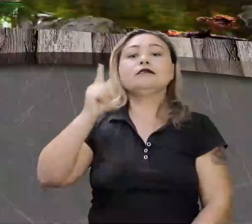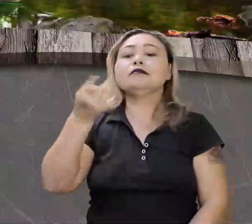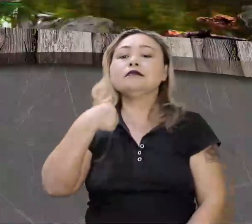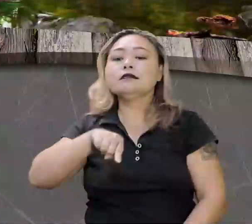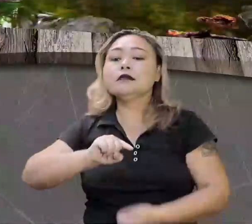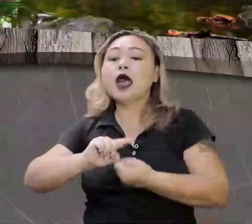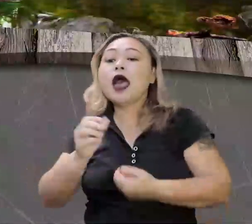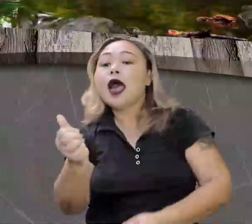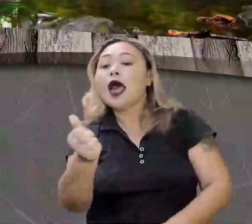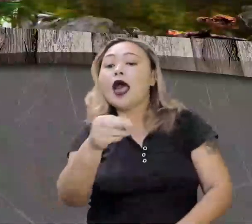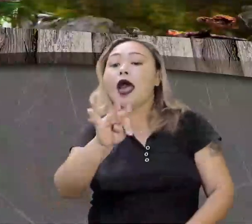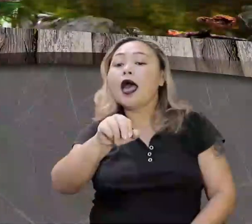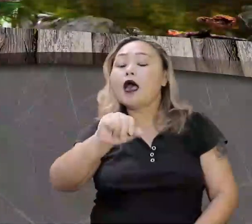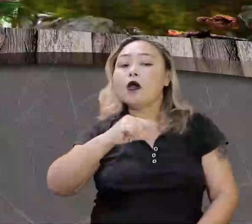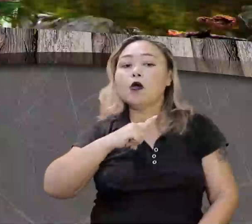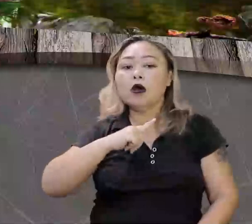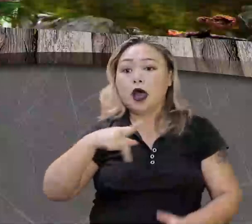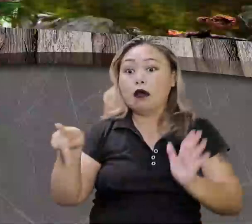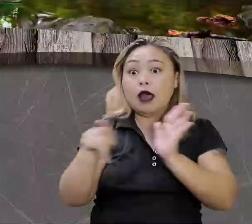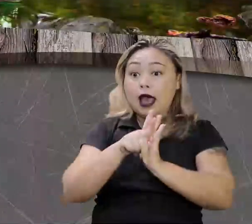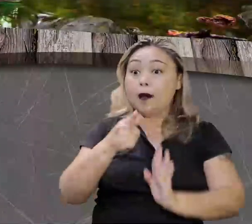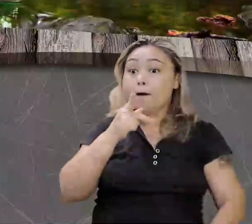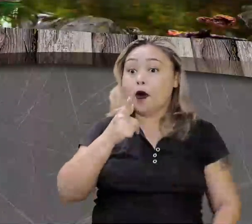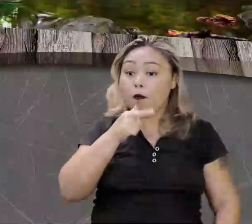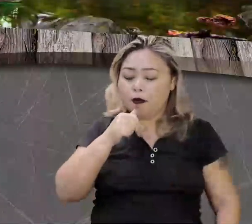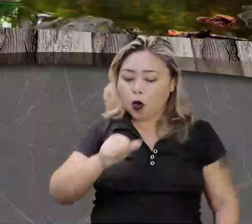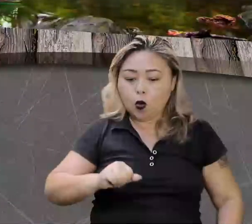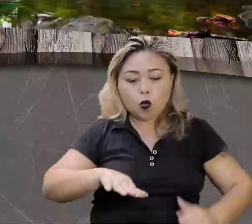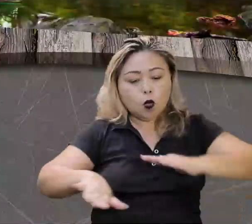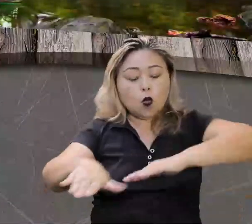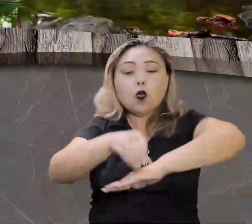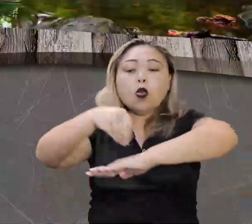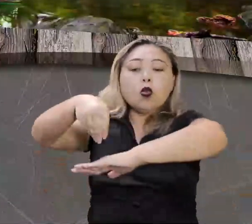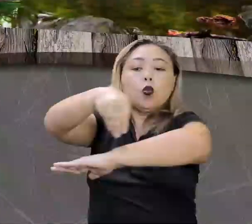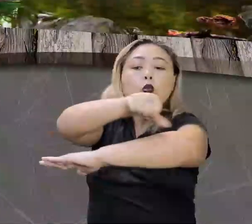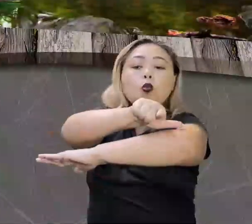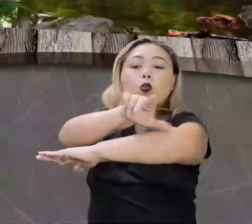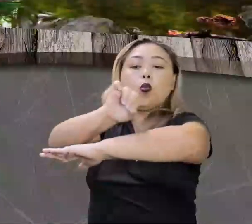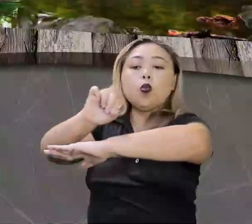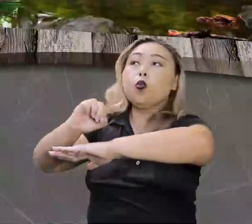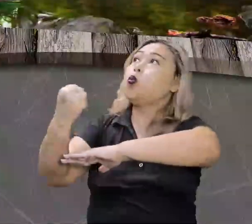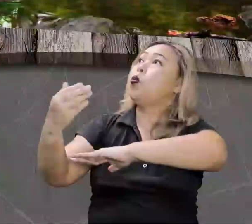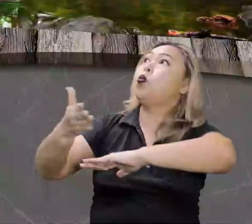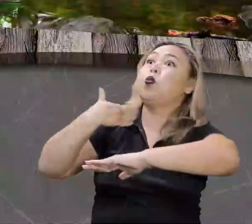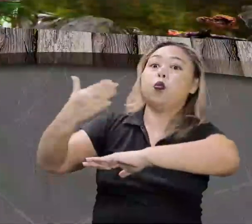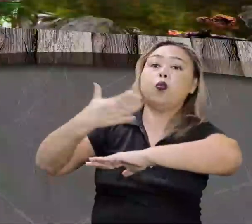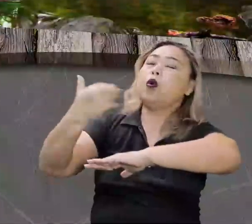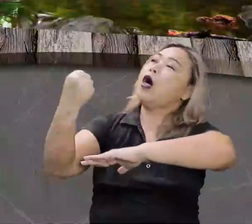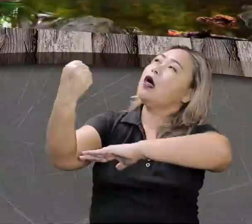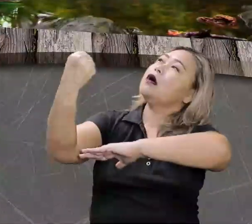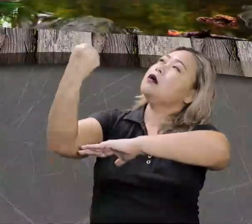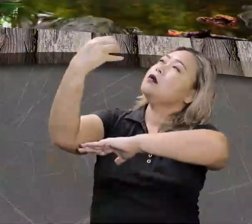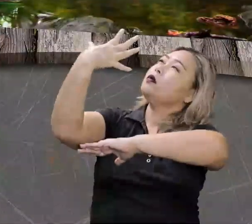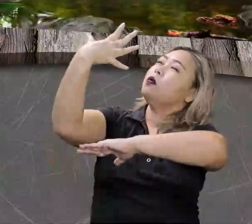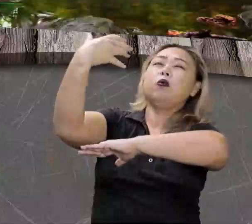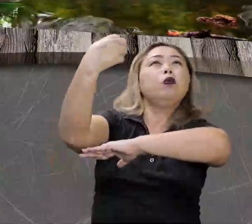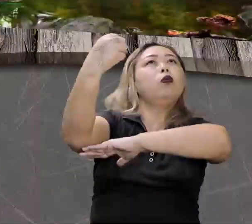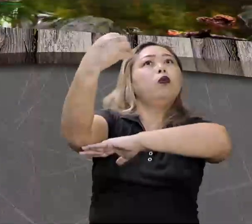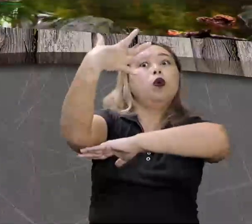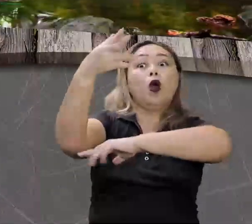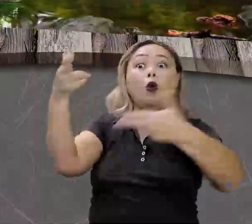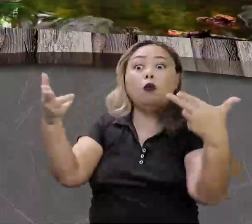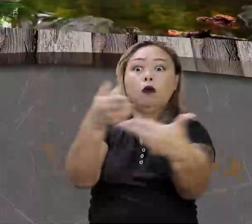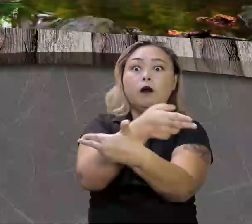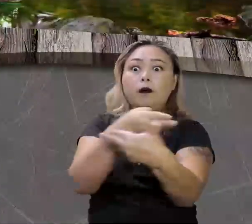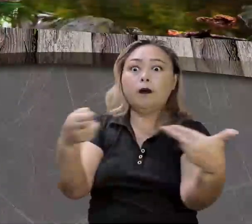elementos abióticos, a própria água, o solo, o calor, a luminosidade,